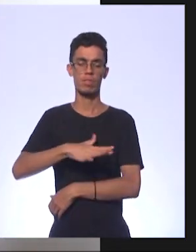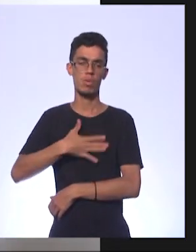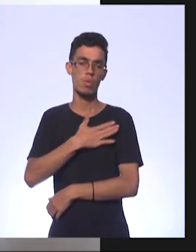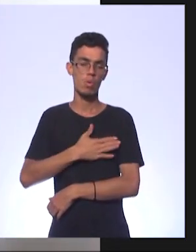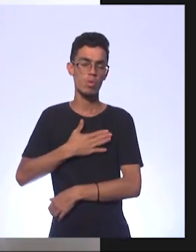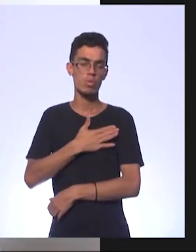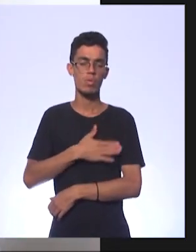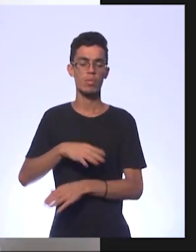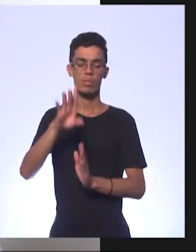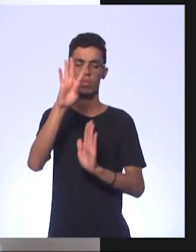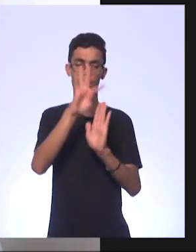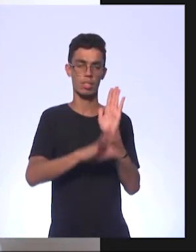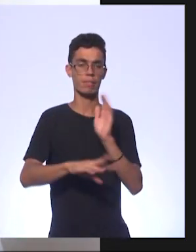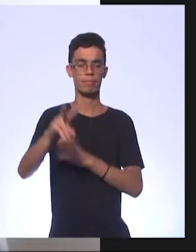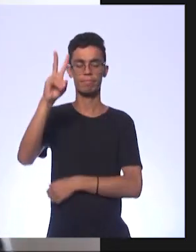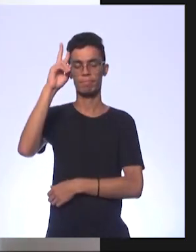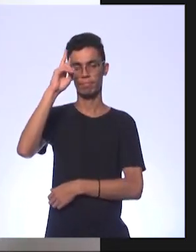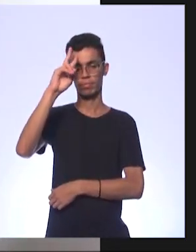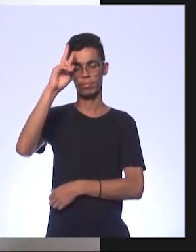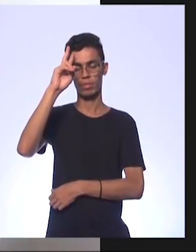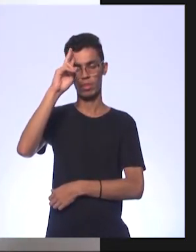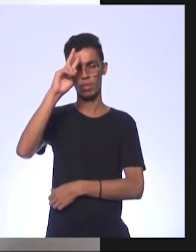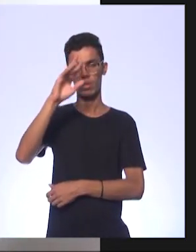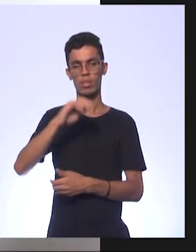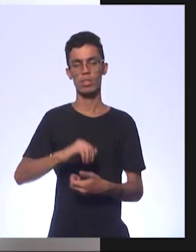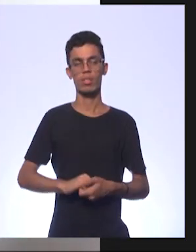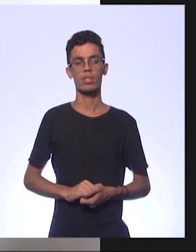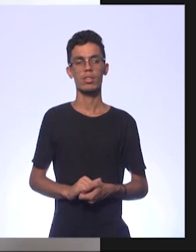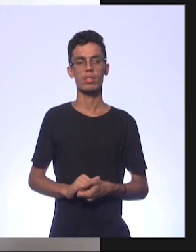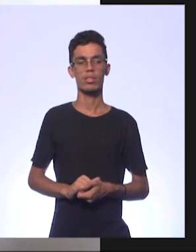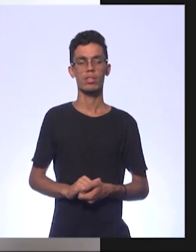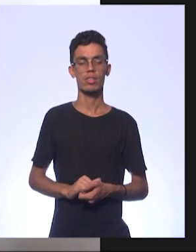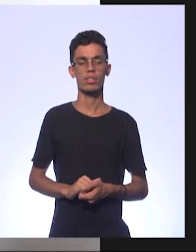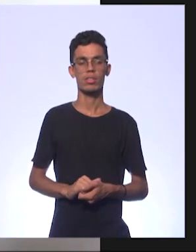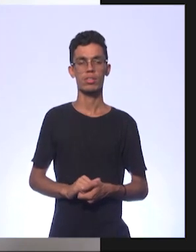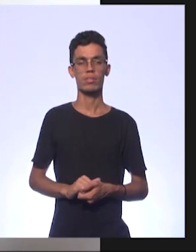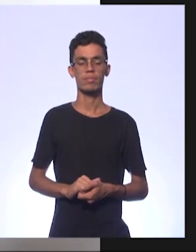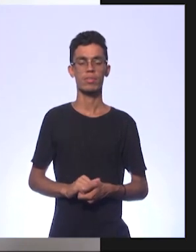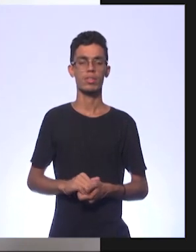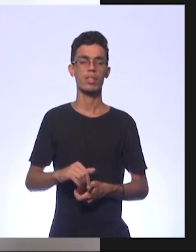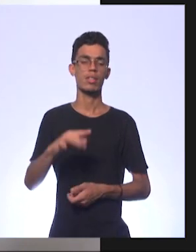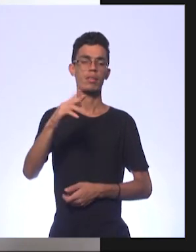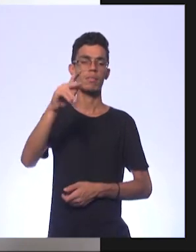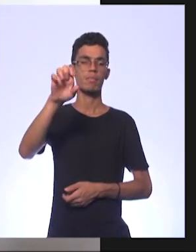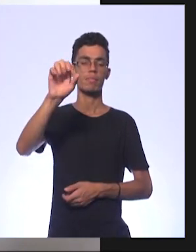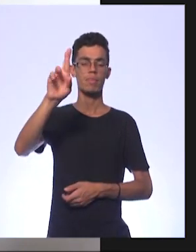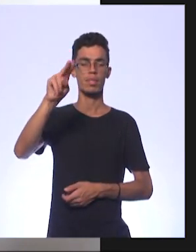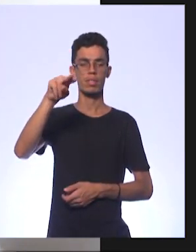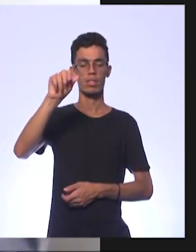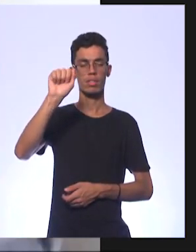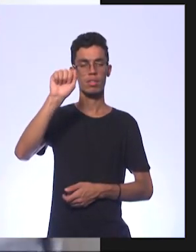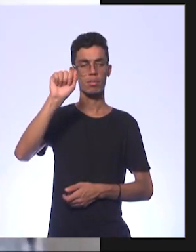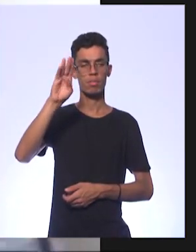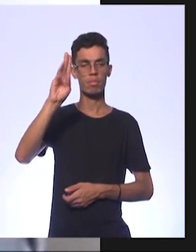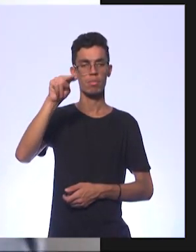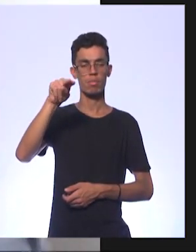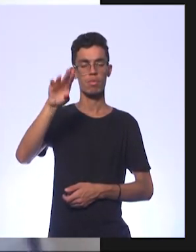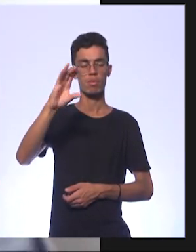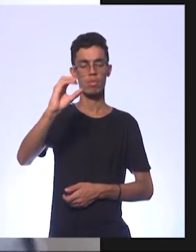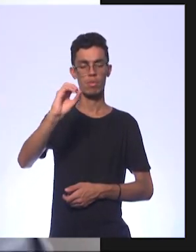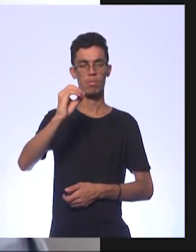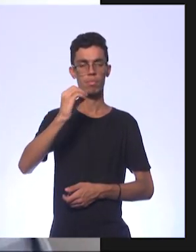Era um texto de história lá do ciclo do açúcar, em Pernambuco. Eu estava falando do Recife. Então, eu falei, o que é